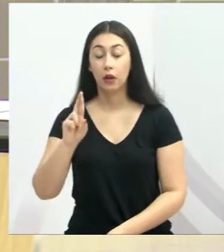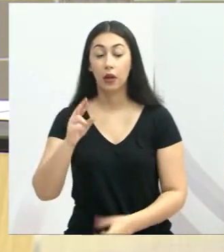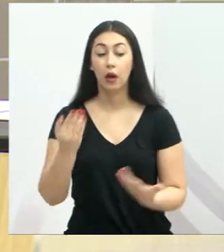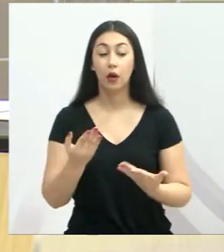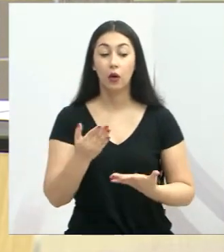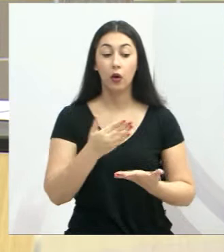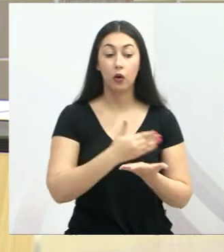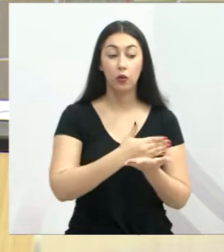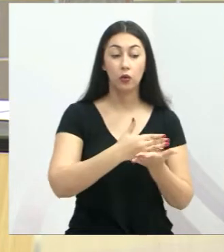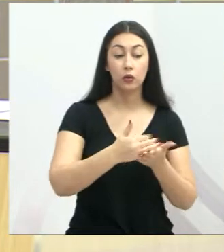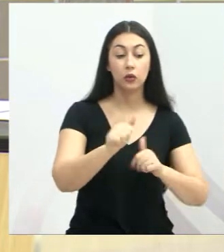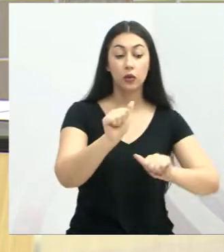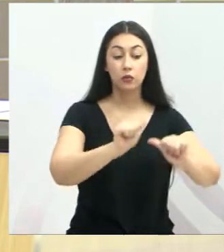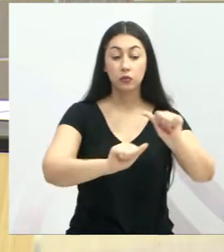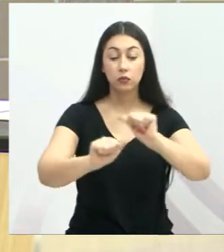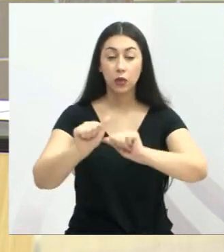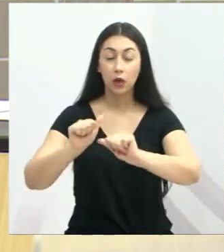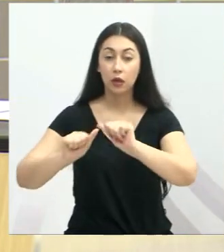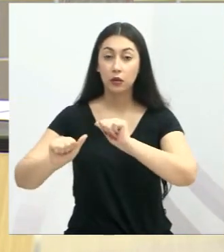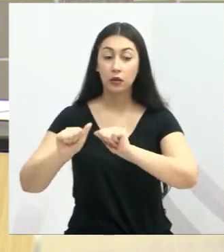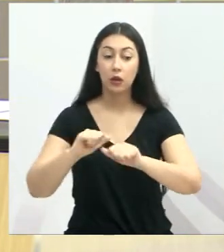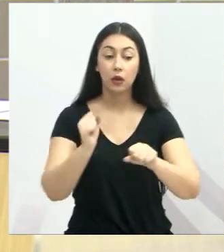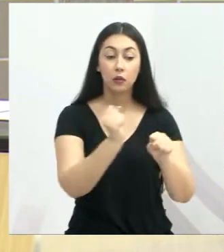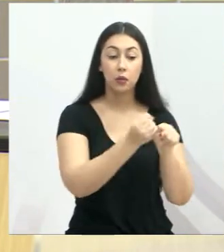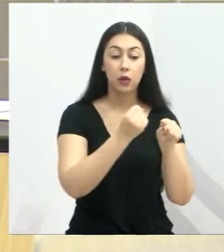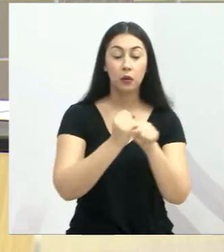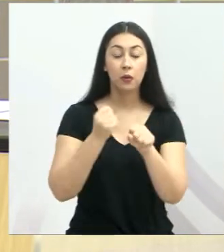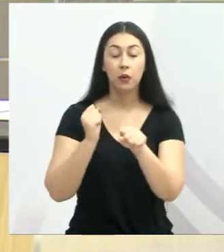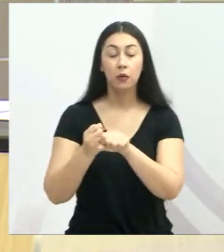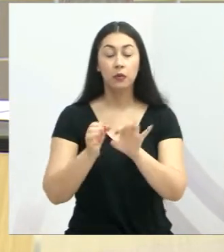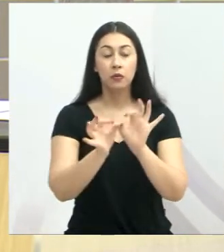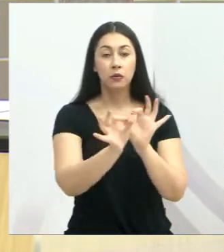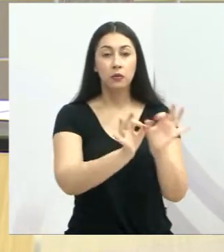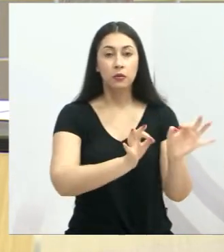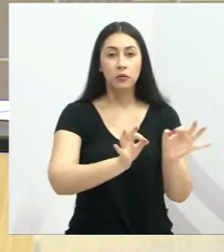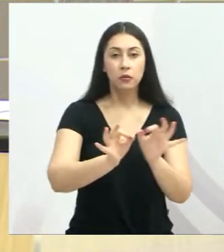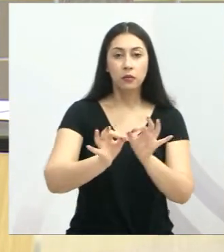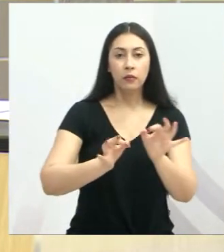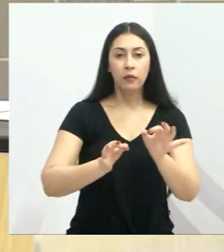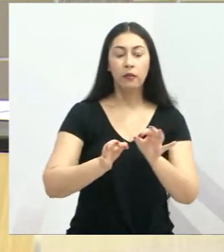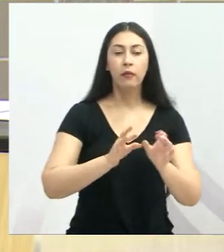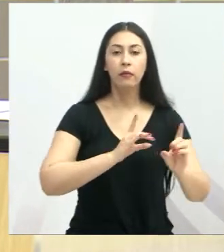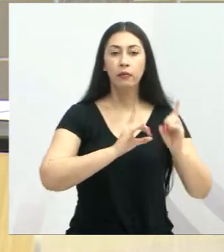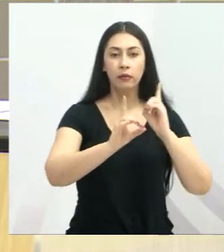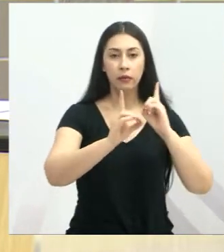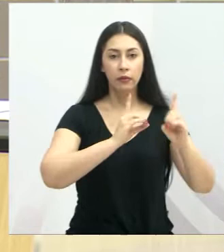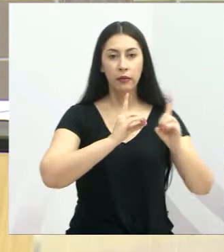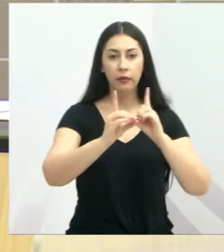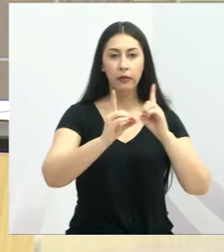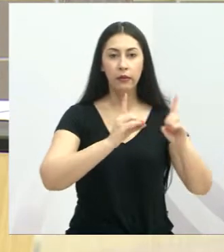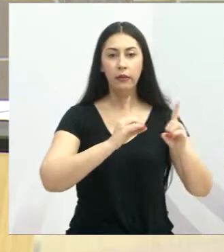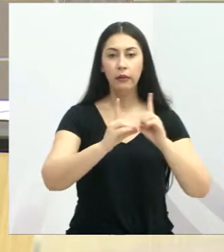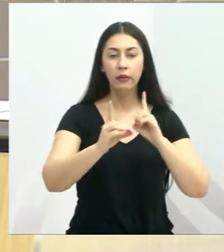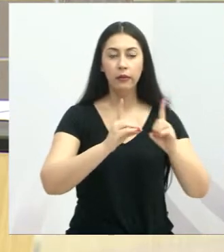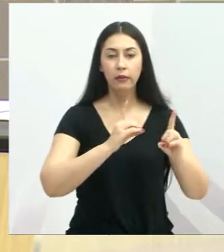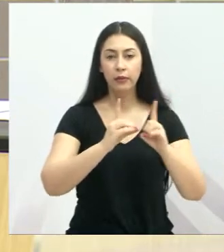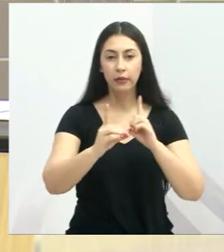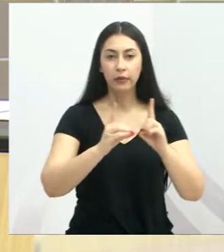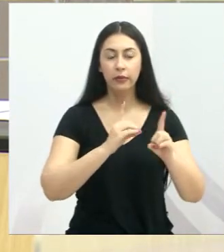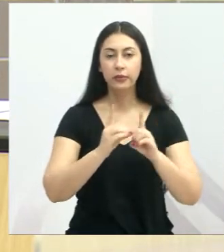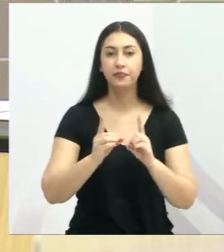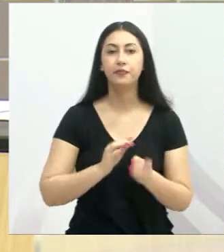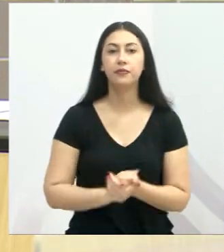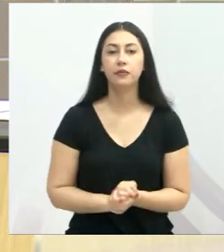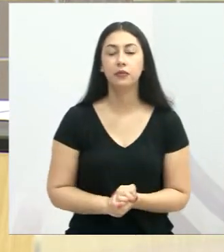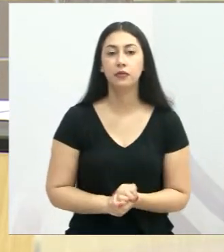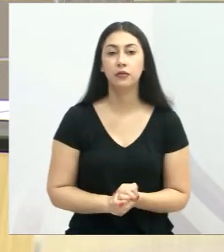reformulação da matriz de serviços e rodovias estaduais, além das estradas que dão acesso a municípios,